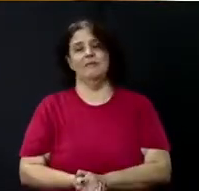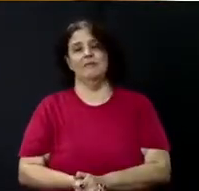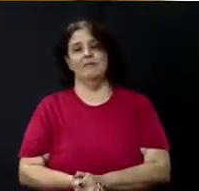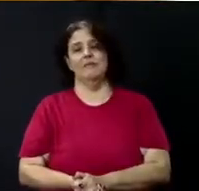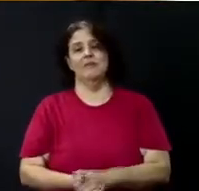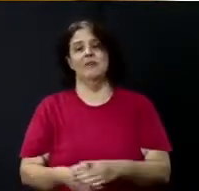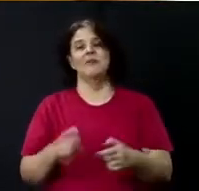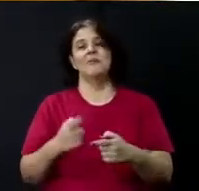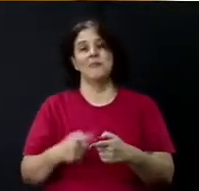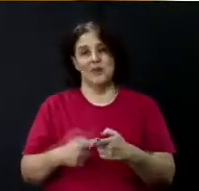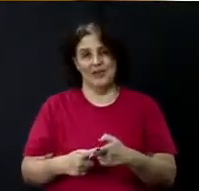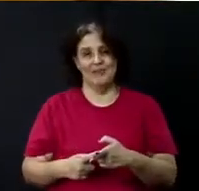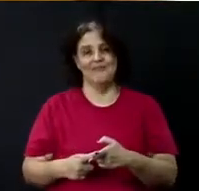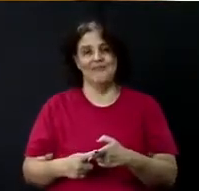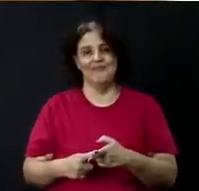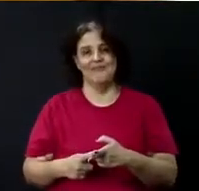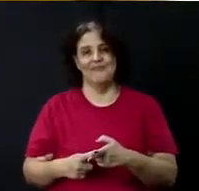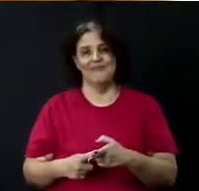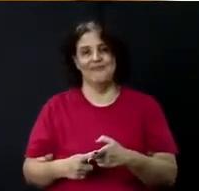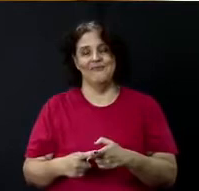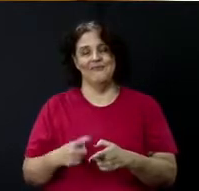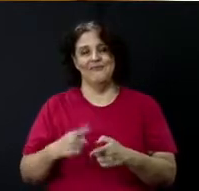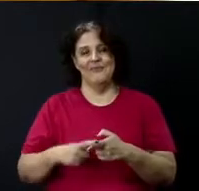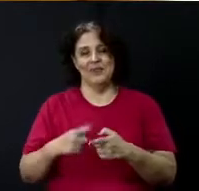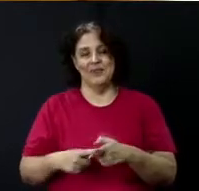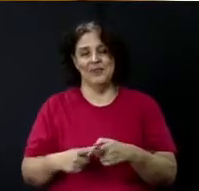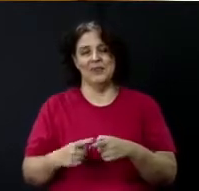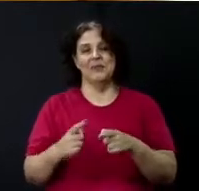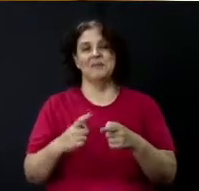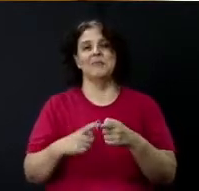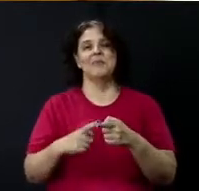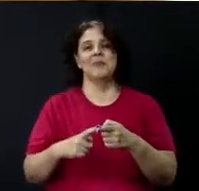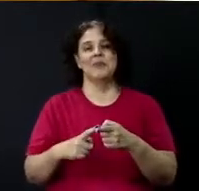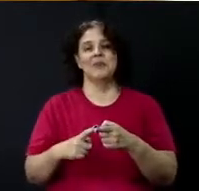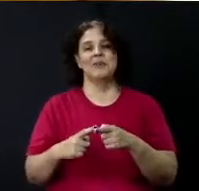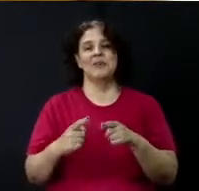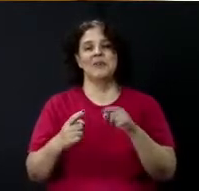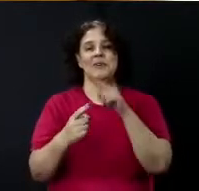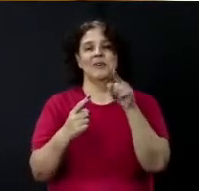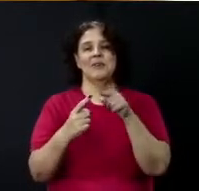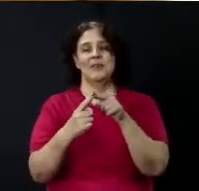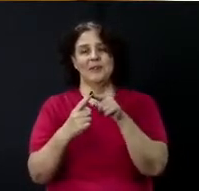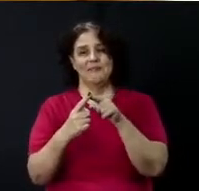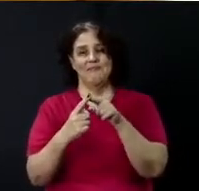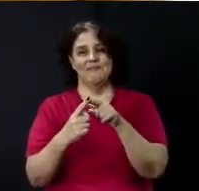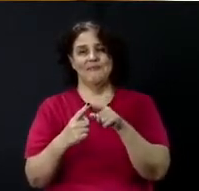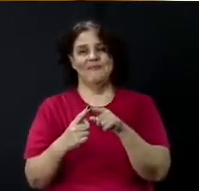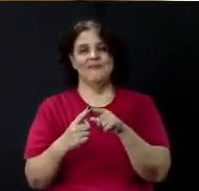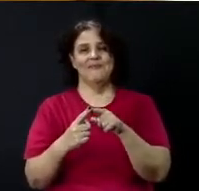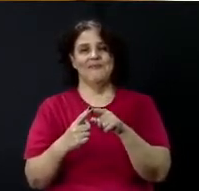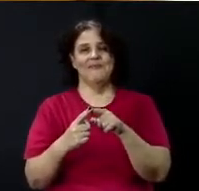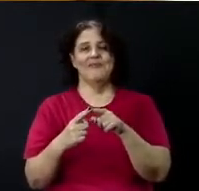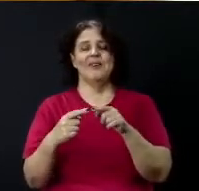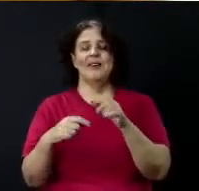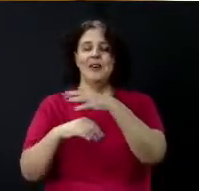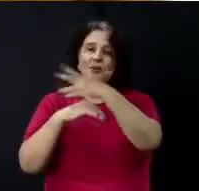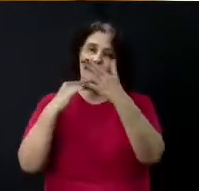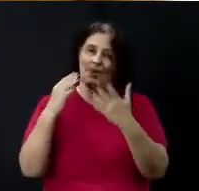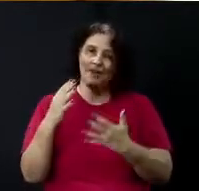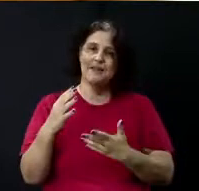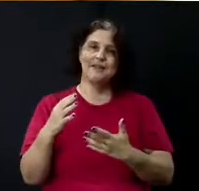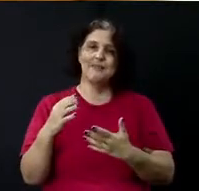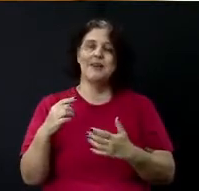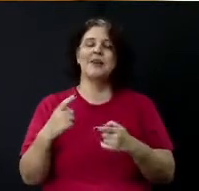este sinal está aqui? Qual é o objetivo deste sinal? O objetivo deste sinal é nos mostrar